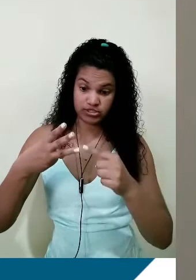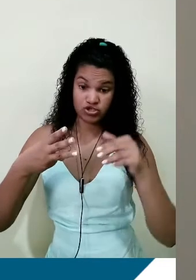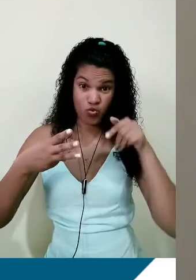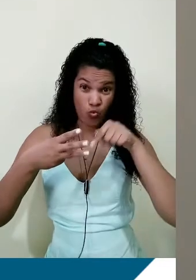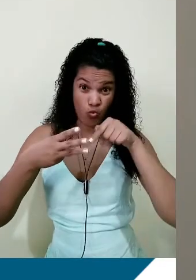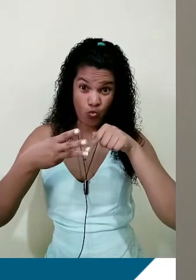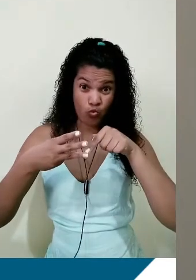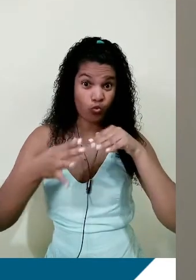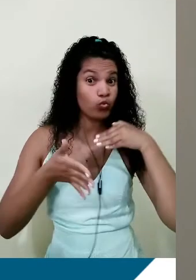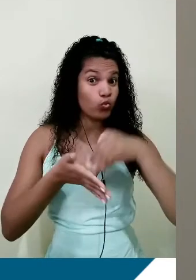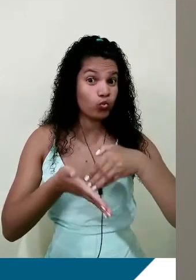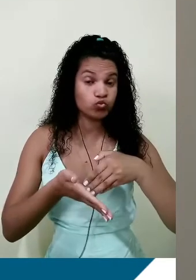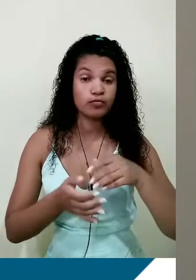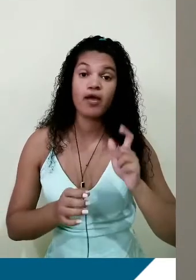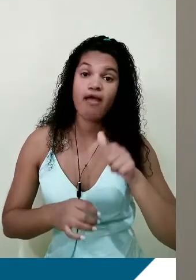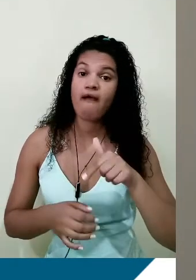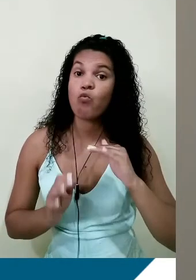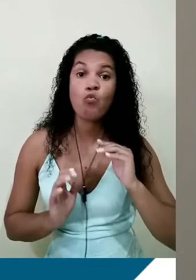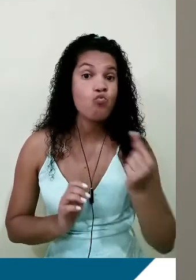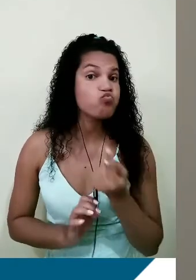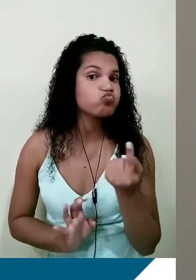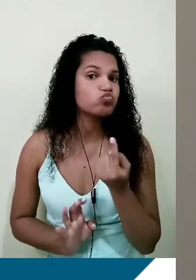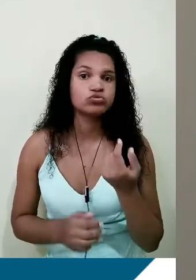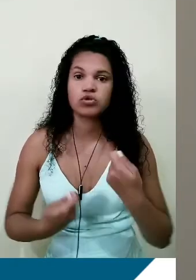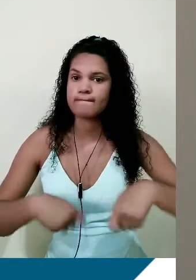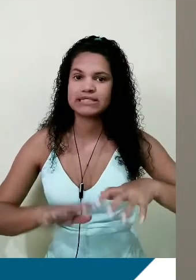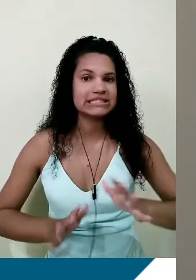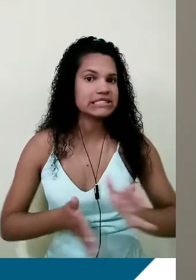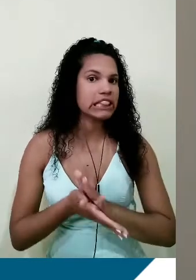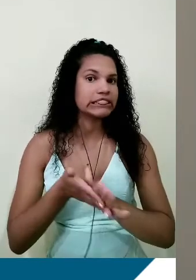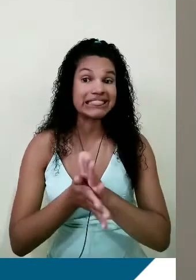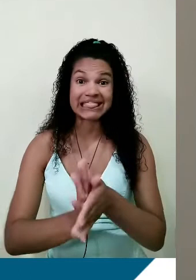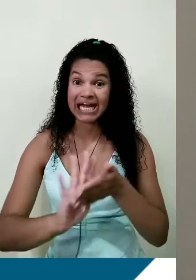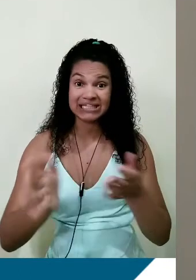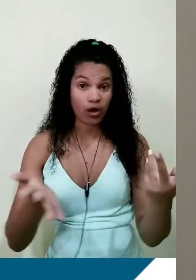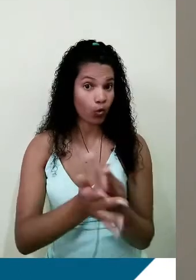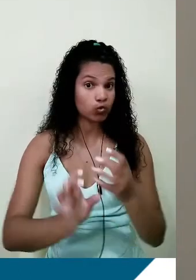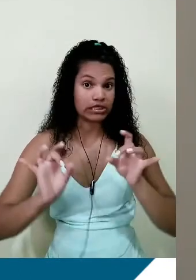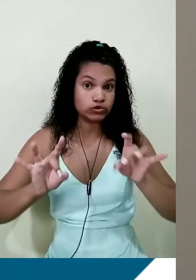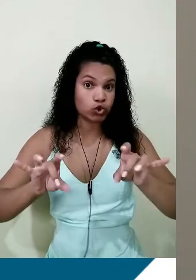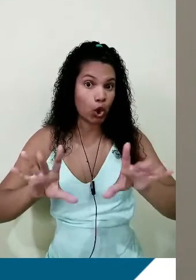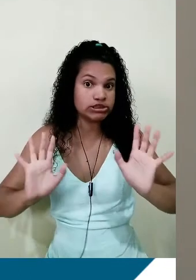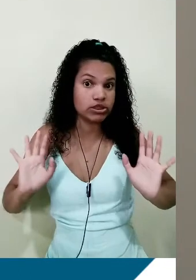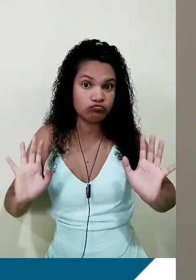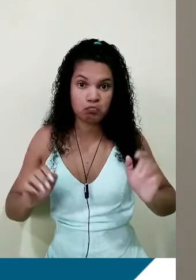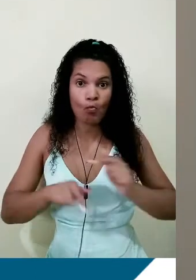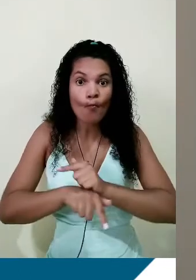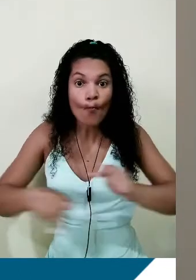depende de meio material para acontecer. Ele se dá até mesmo no vácuo, através